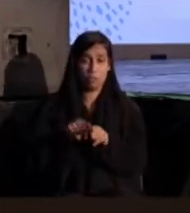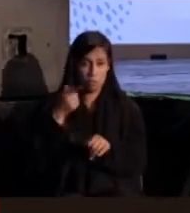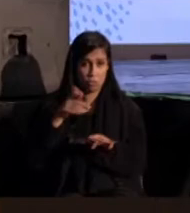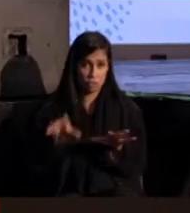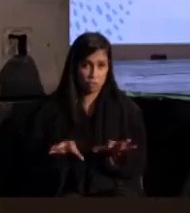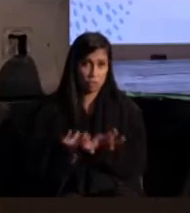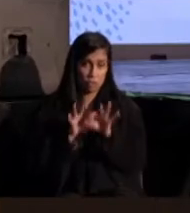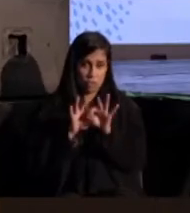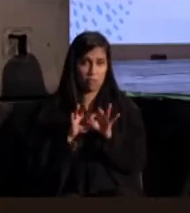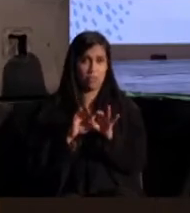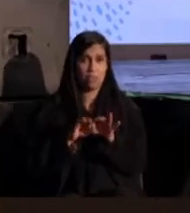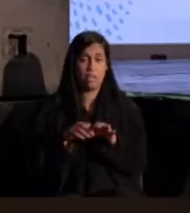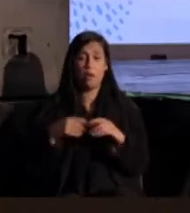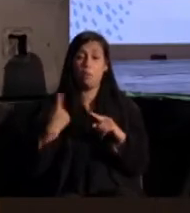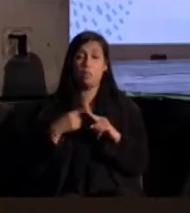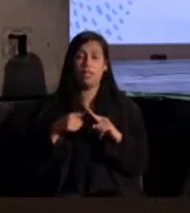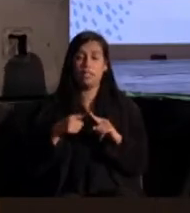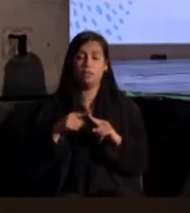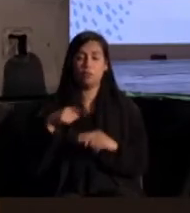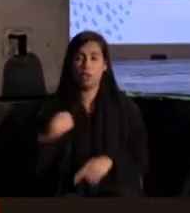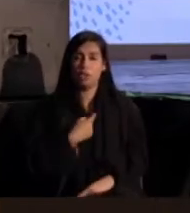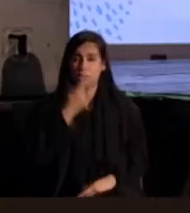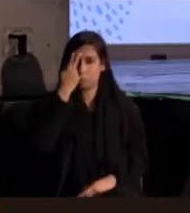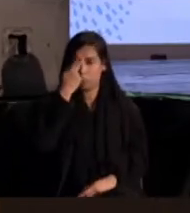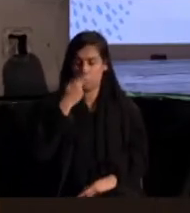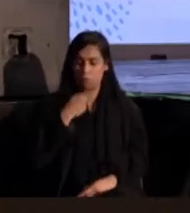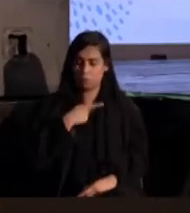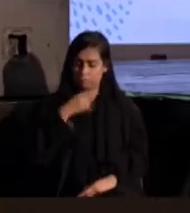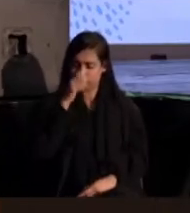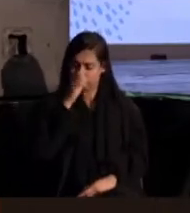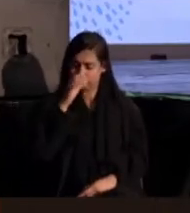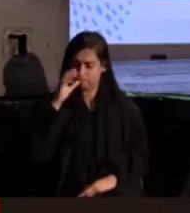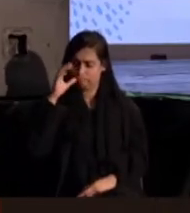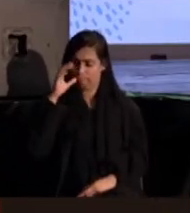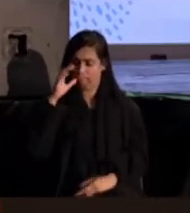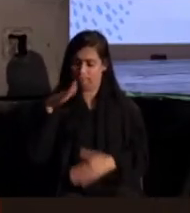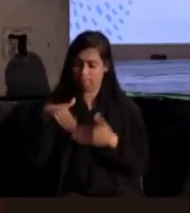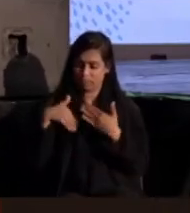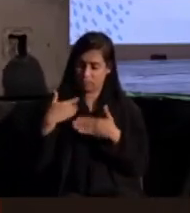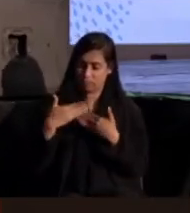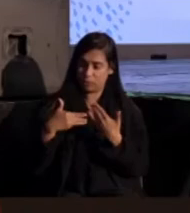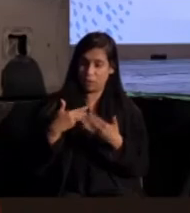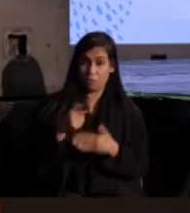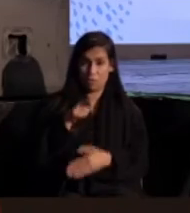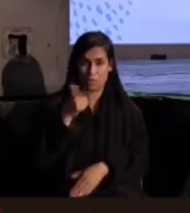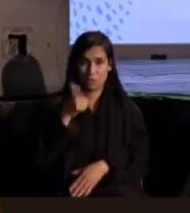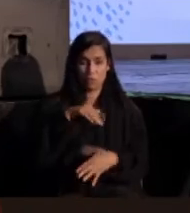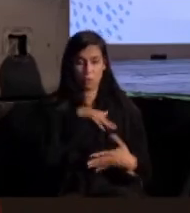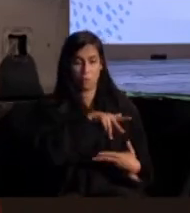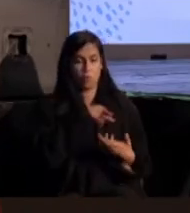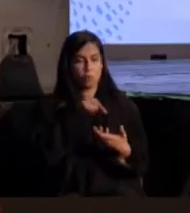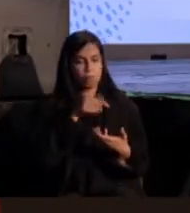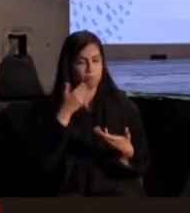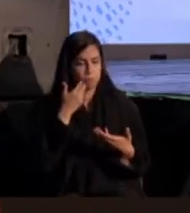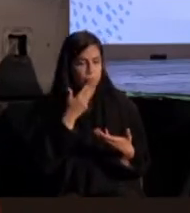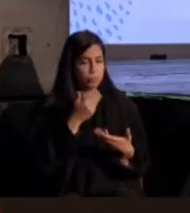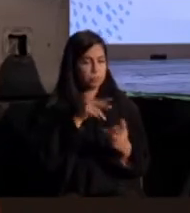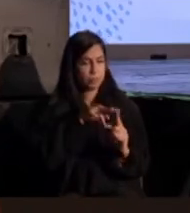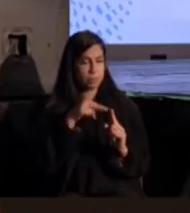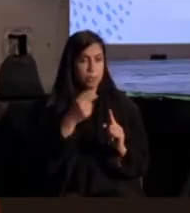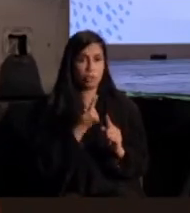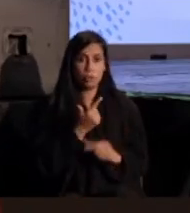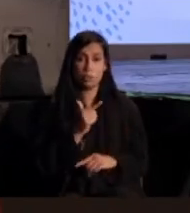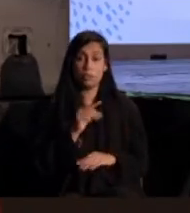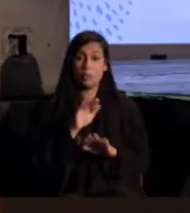interessante sobre o mundo e sobre nós mesmos. Mas se nós estivermos no modo sobrevivência, esses sabores